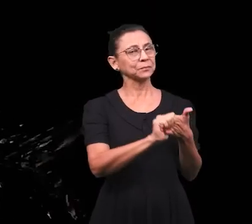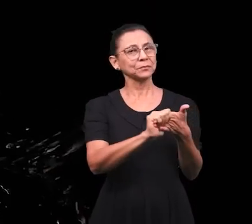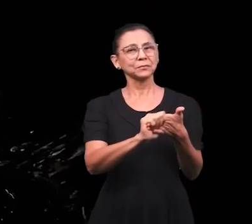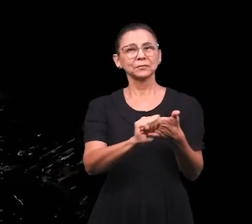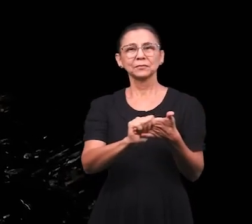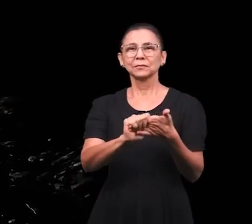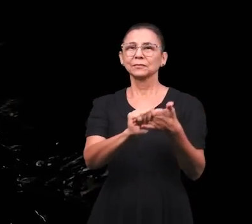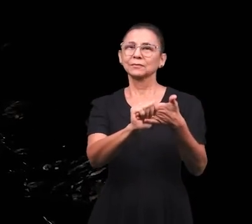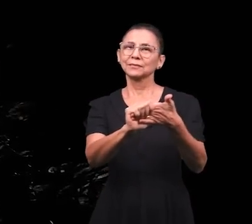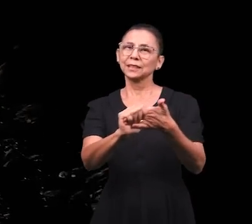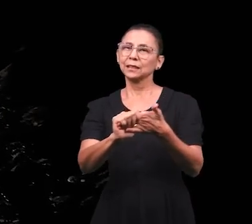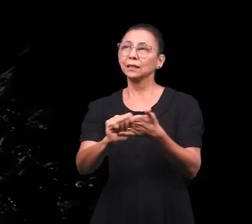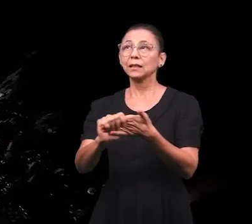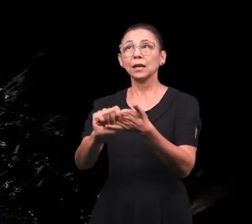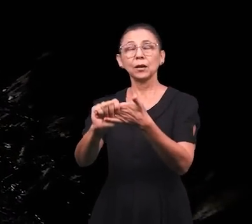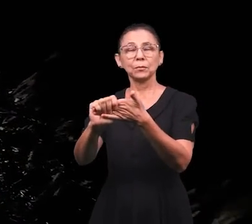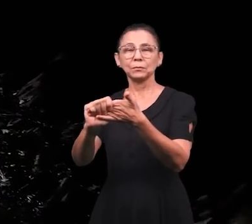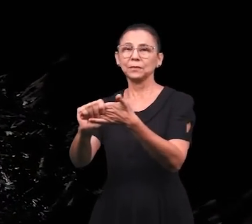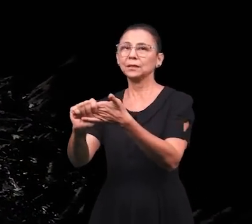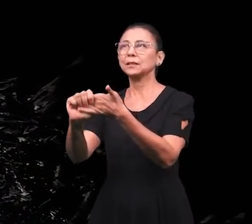mais. Guia-me,